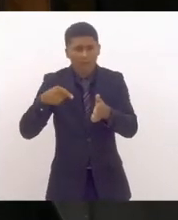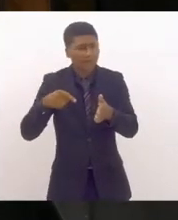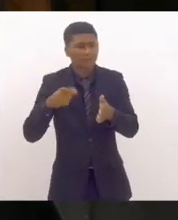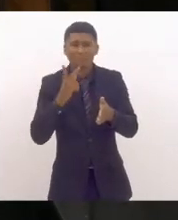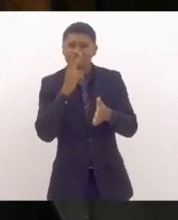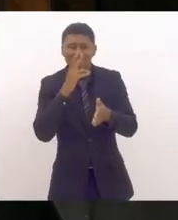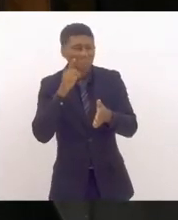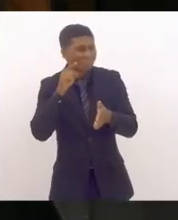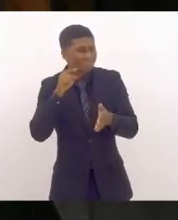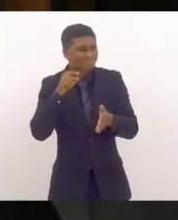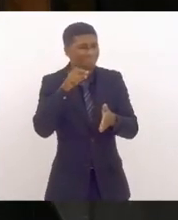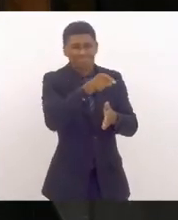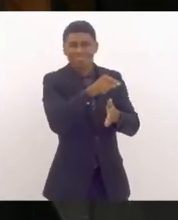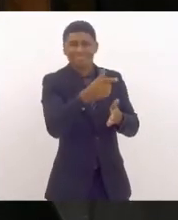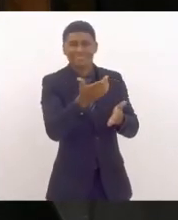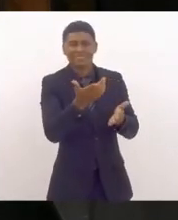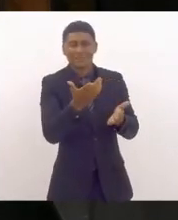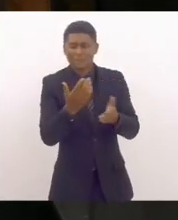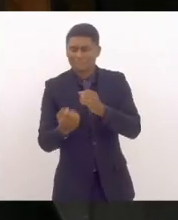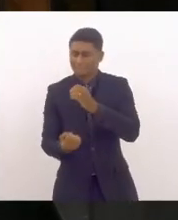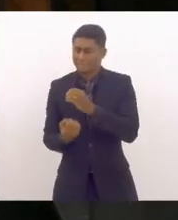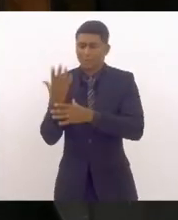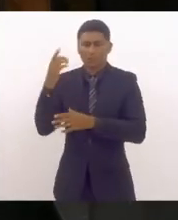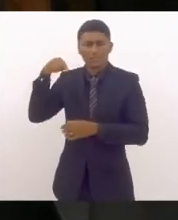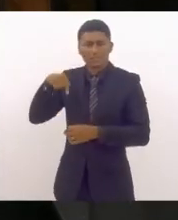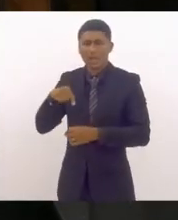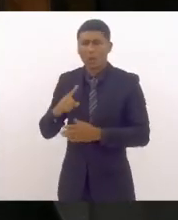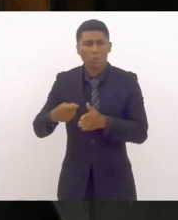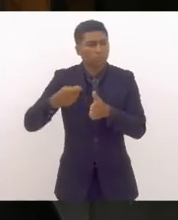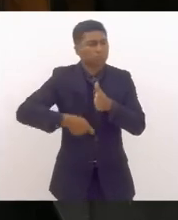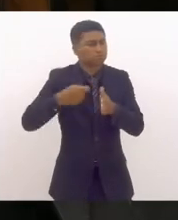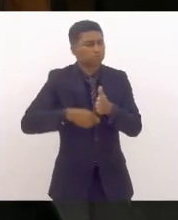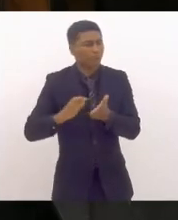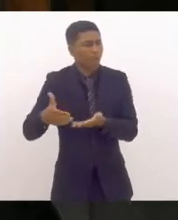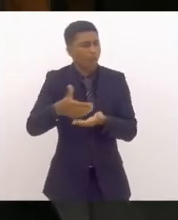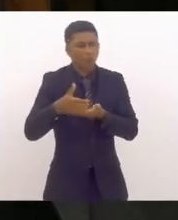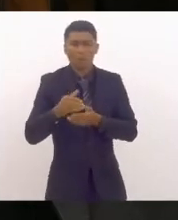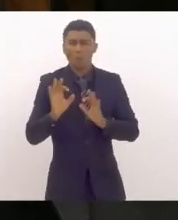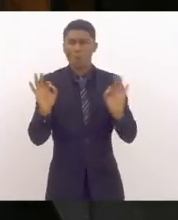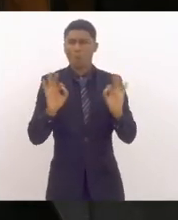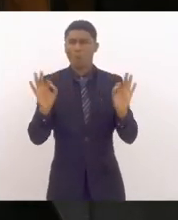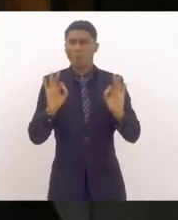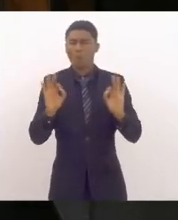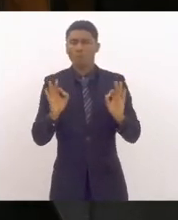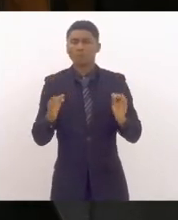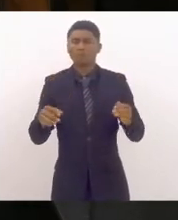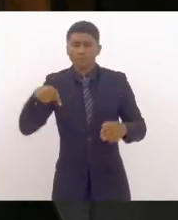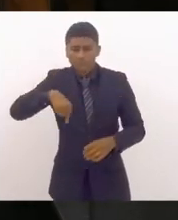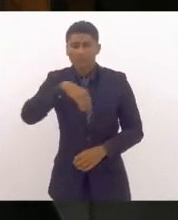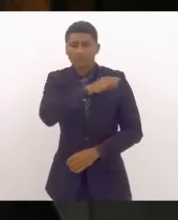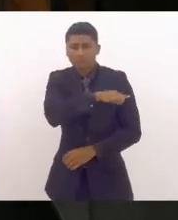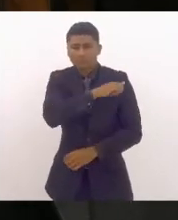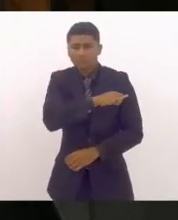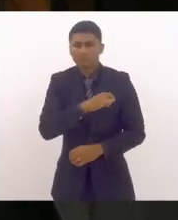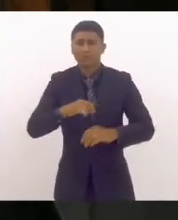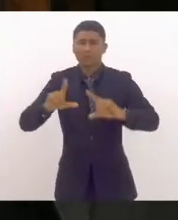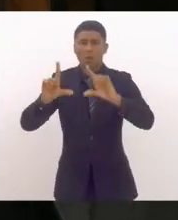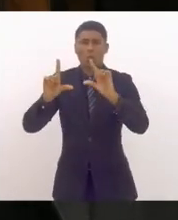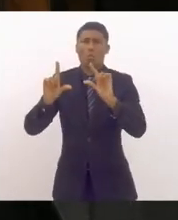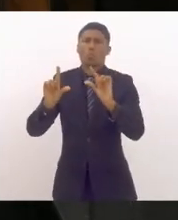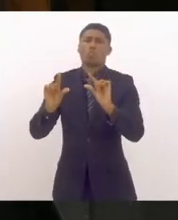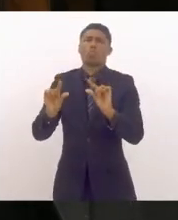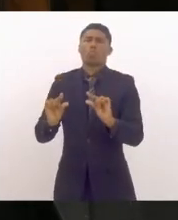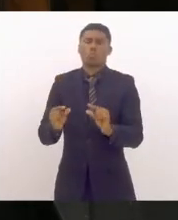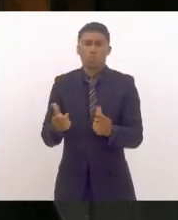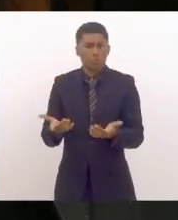e não na origem no consumo e não na produção tão estado que não refina mais quase nada diminuiu muito a sua